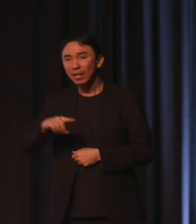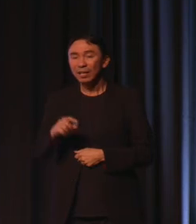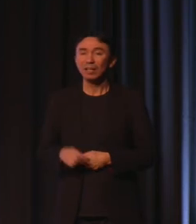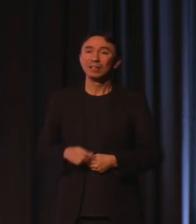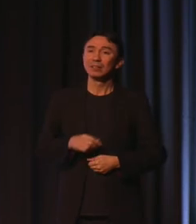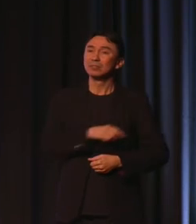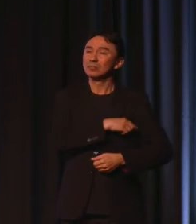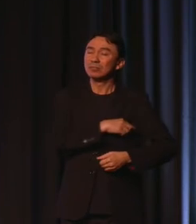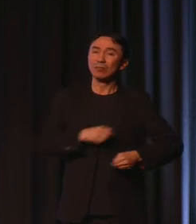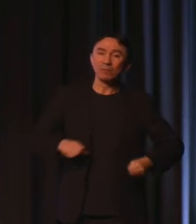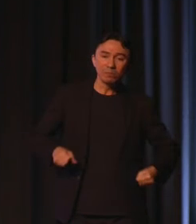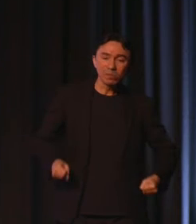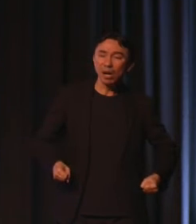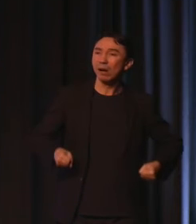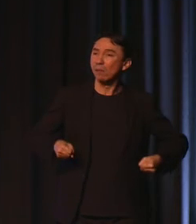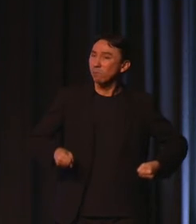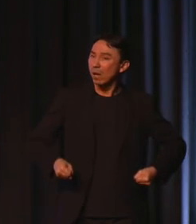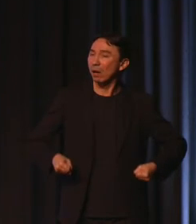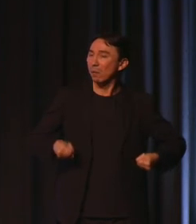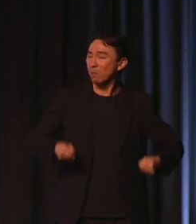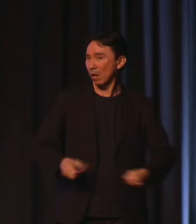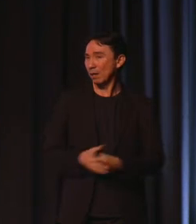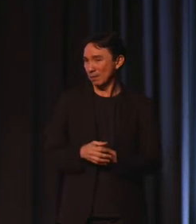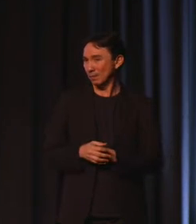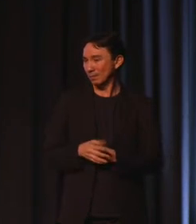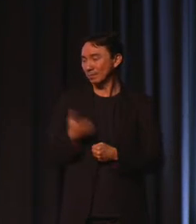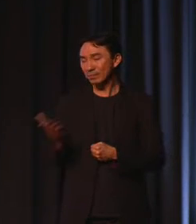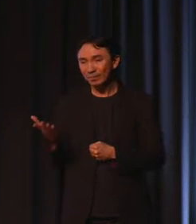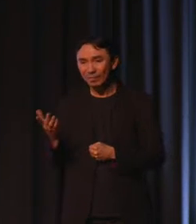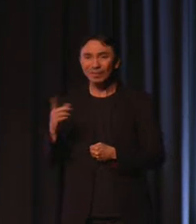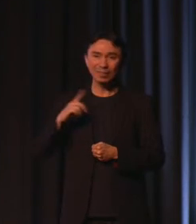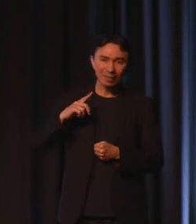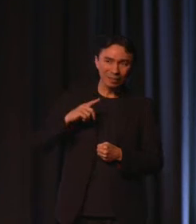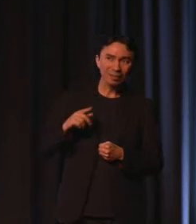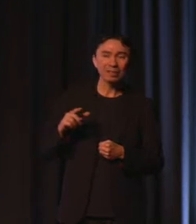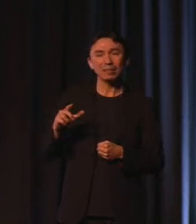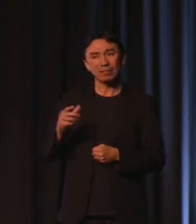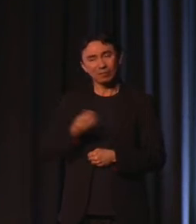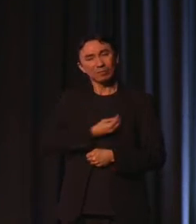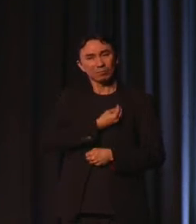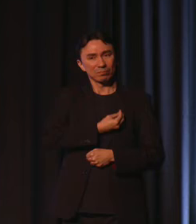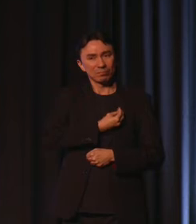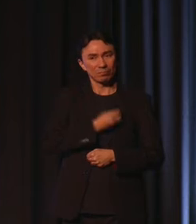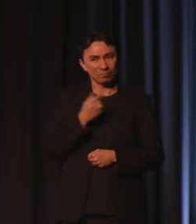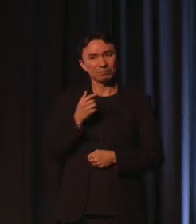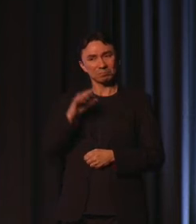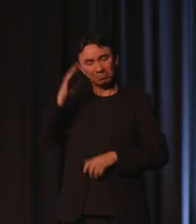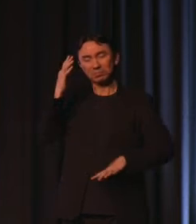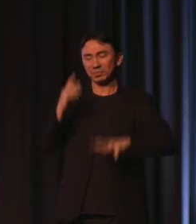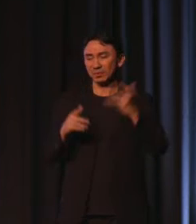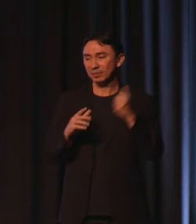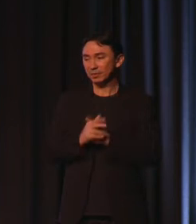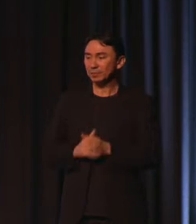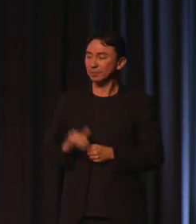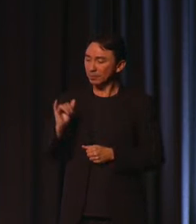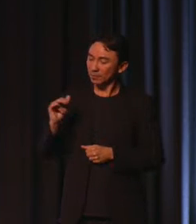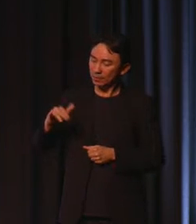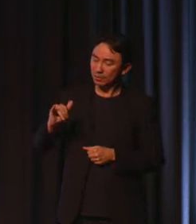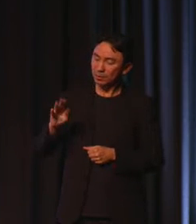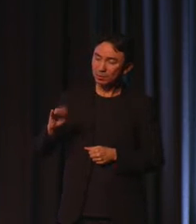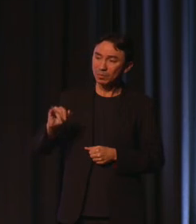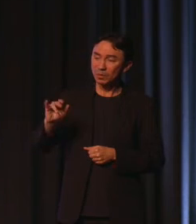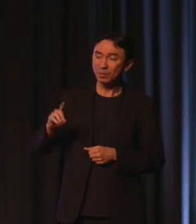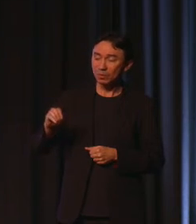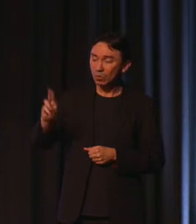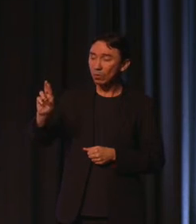Então, assim, a presença ela não é alta, mas ela acontece ali, né? E aí, quando a gente olha para o inibidor, né, que usaram